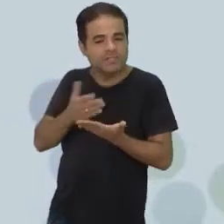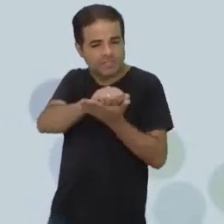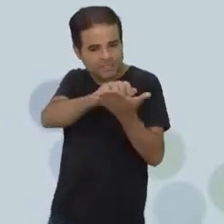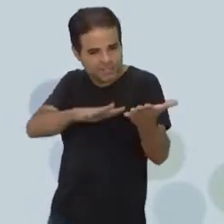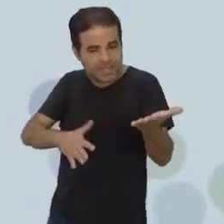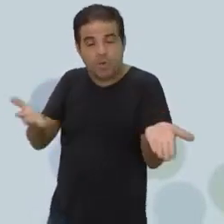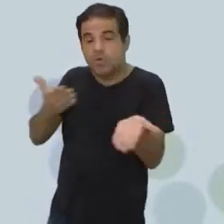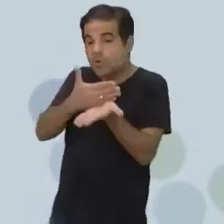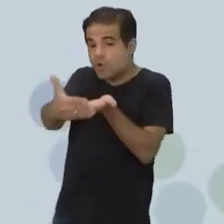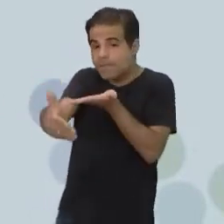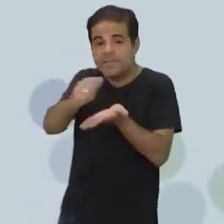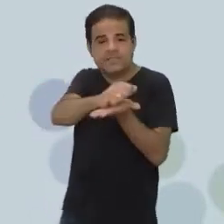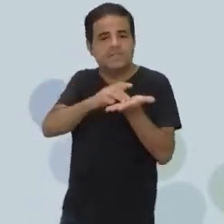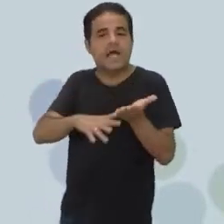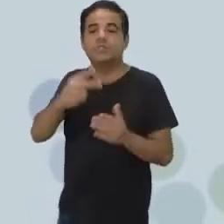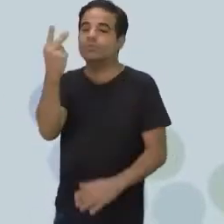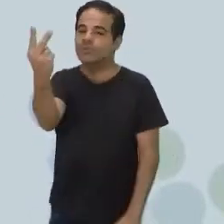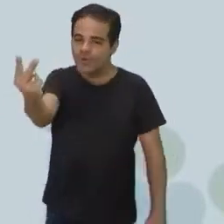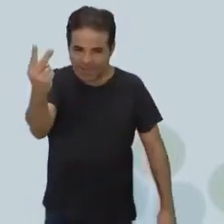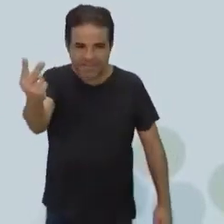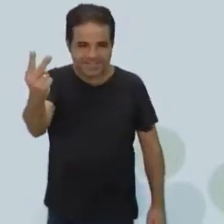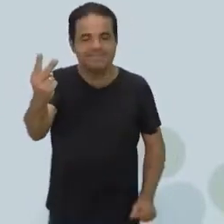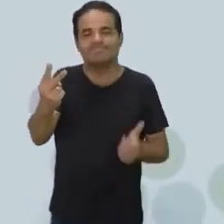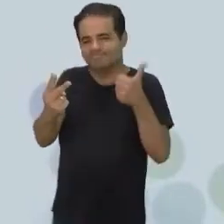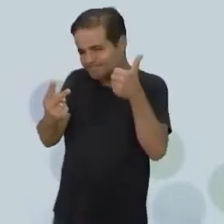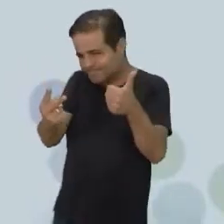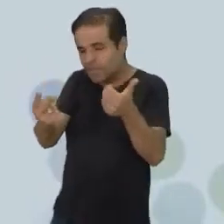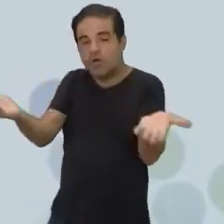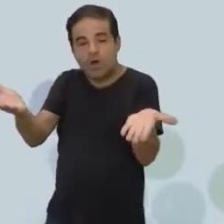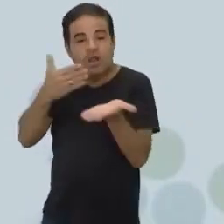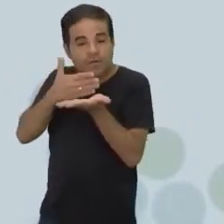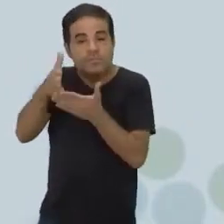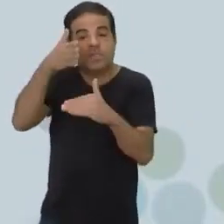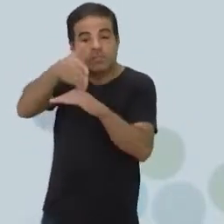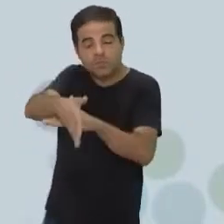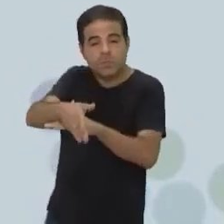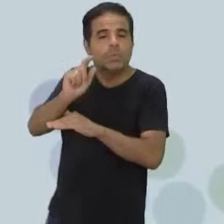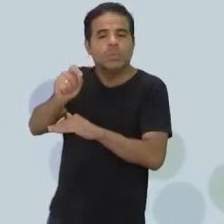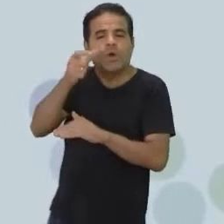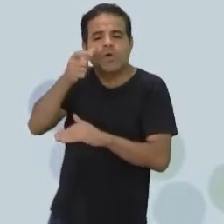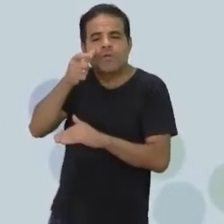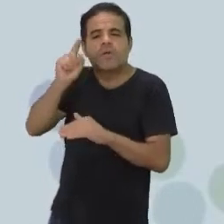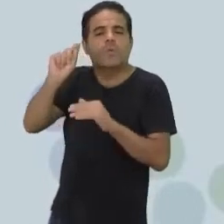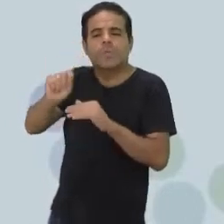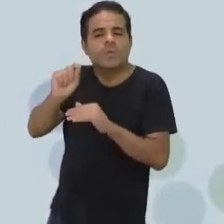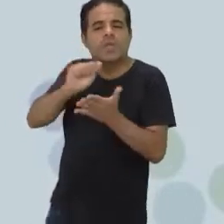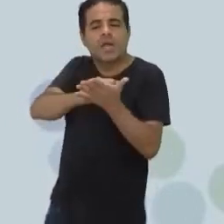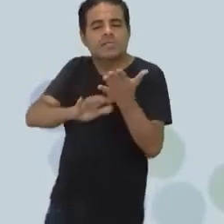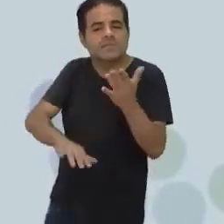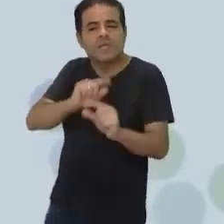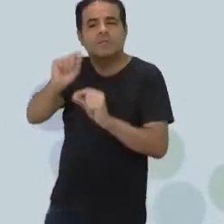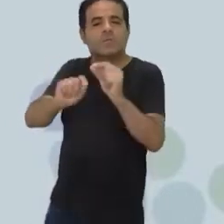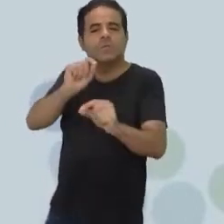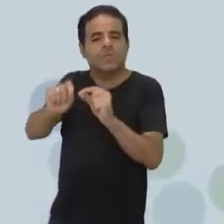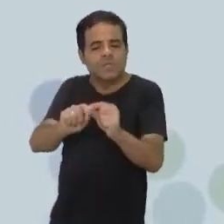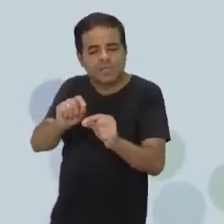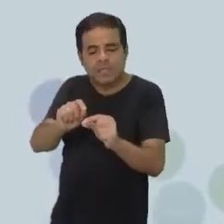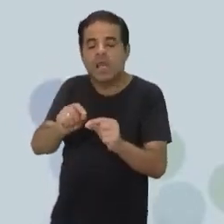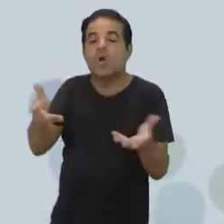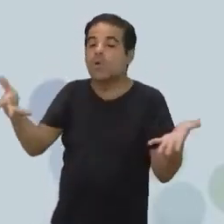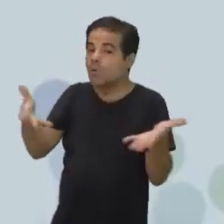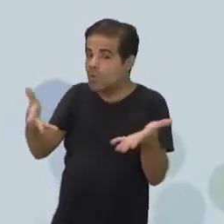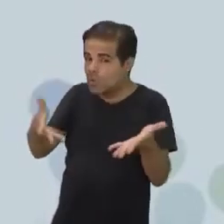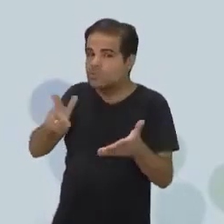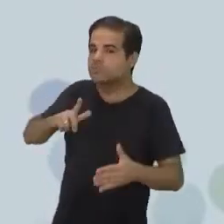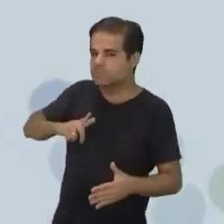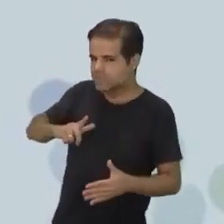gente vai iniciar hoje a nossa atividade 2, né? Então, vamos introduzir aí o que veremos na nossa atividade. Então, para